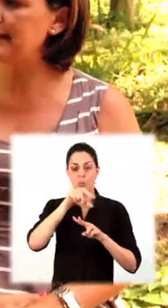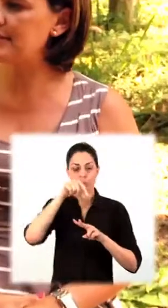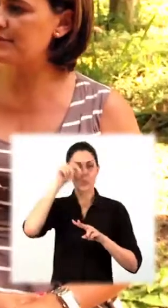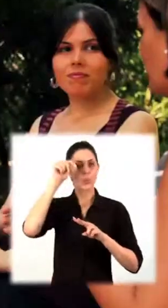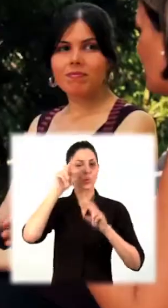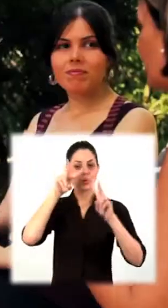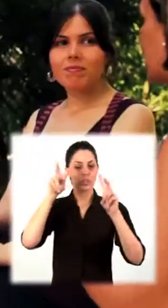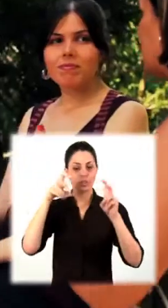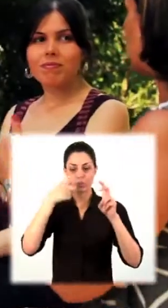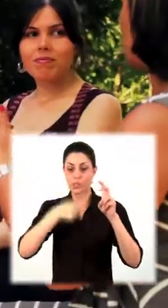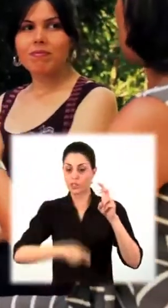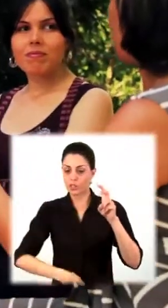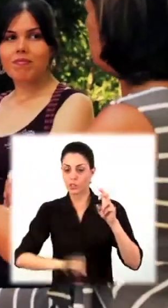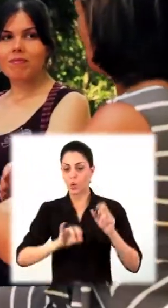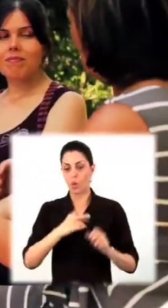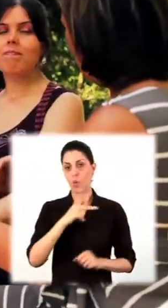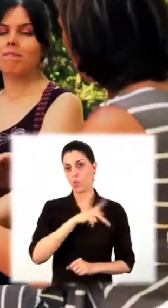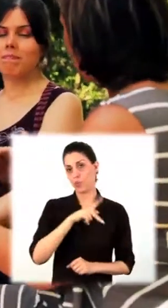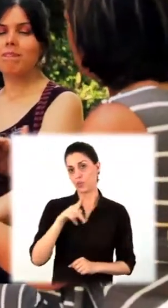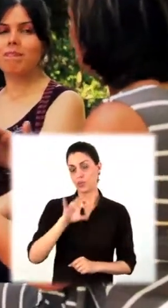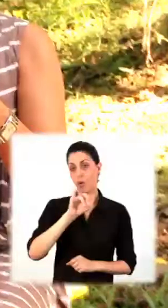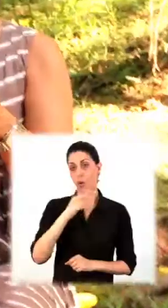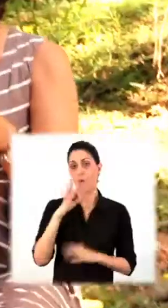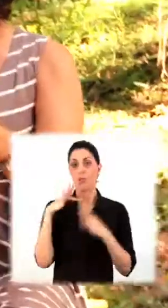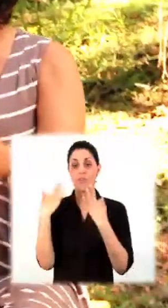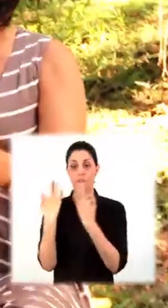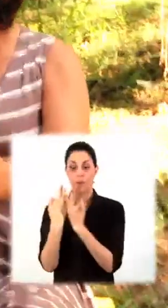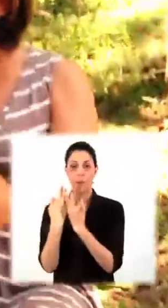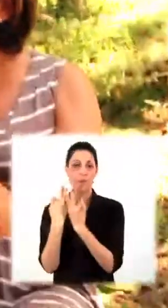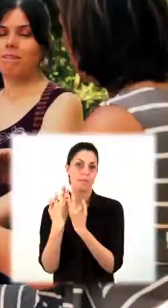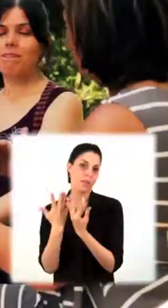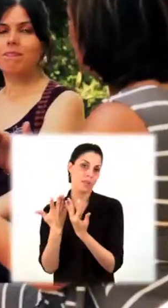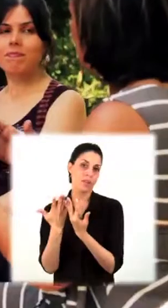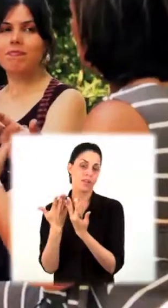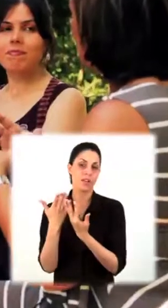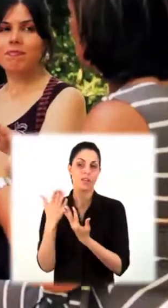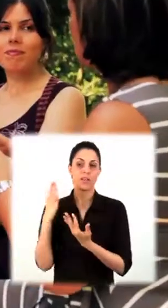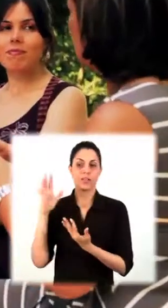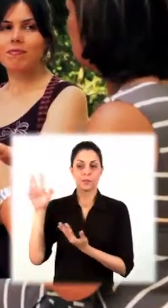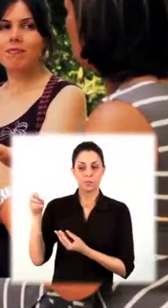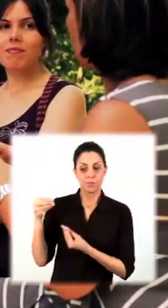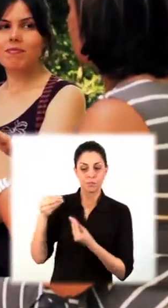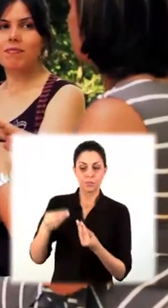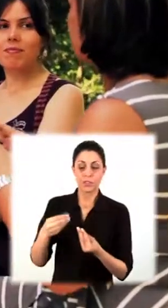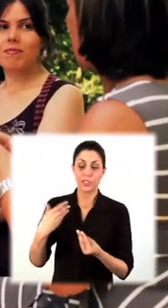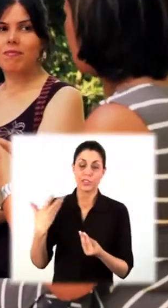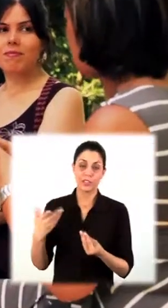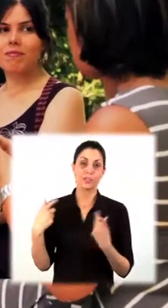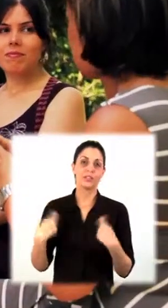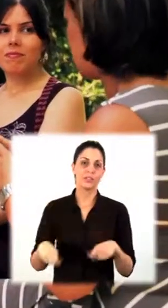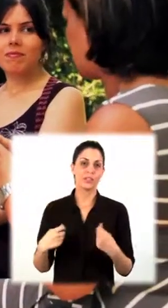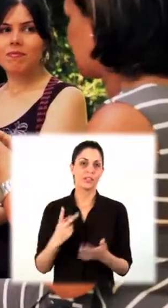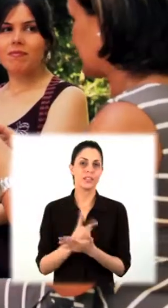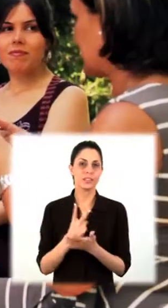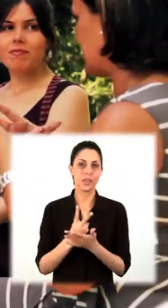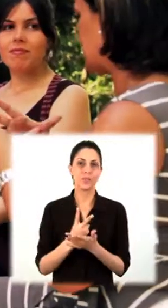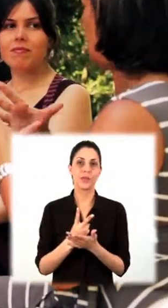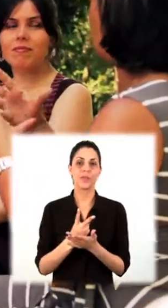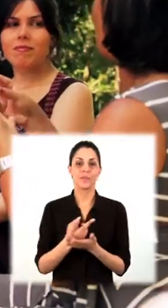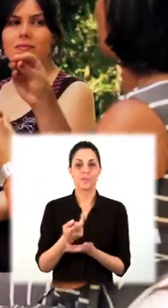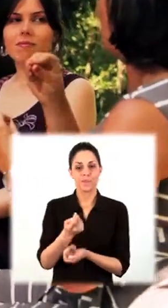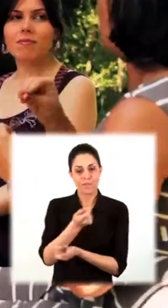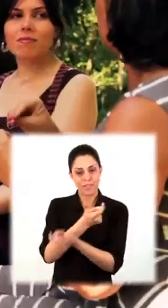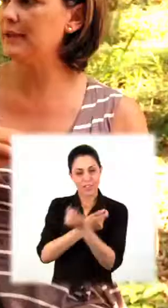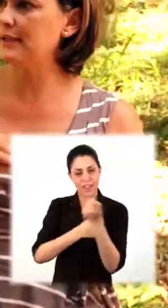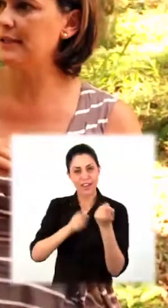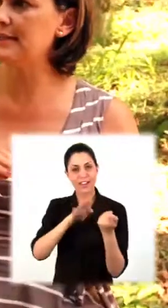aquele texto. Ou vai ser um professor, ou vai ser um familiar. Então a gente tem que conquistar esse